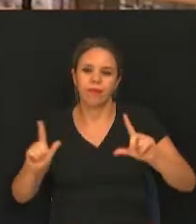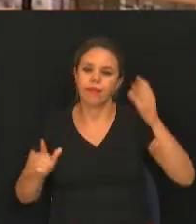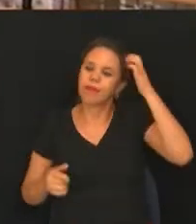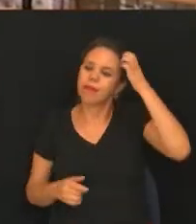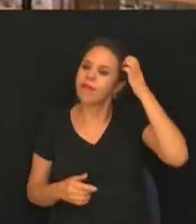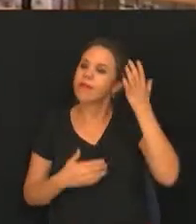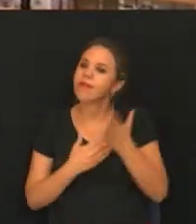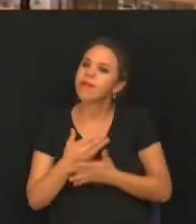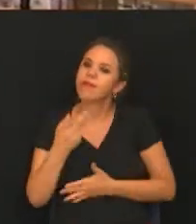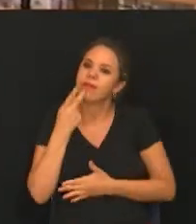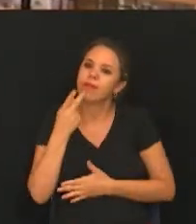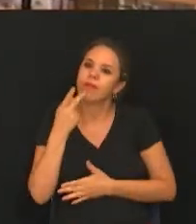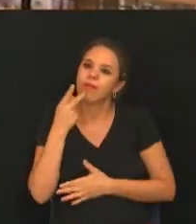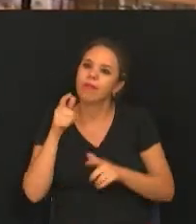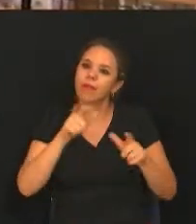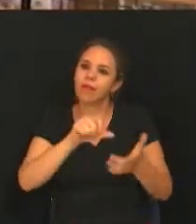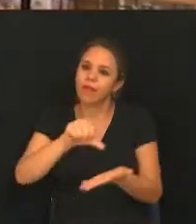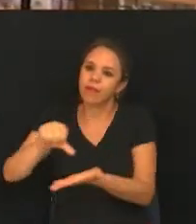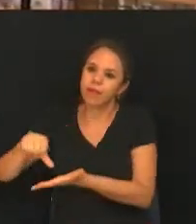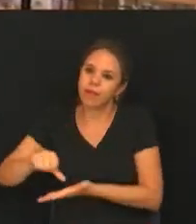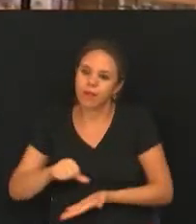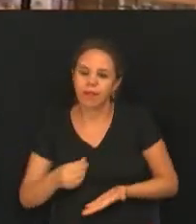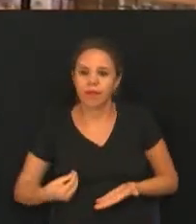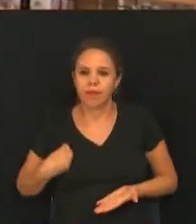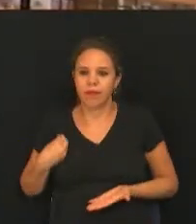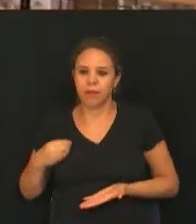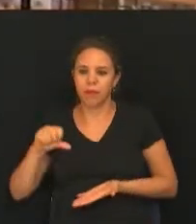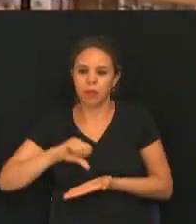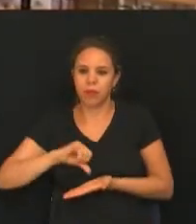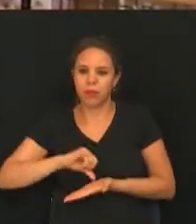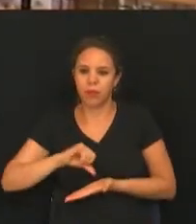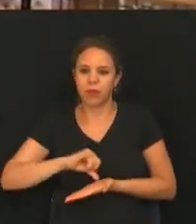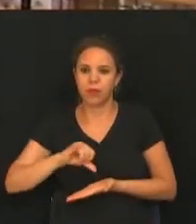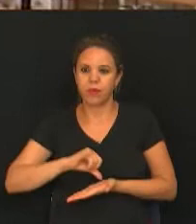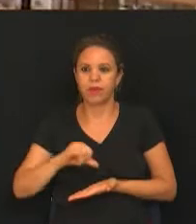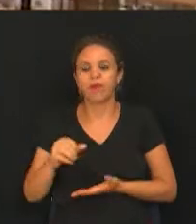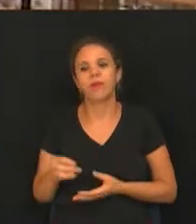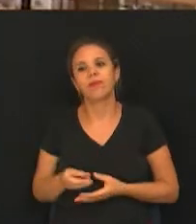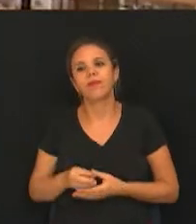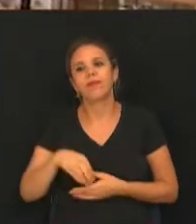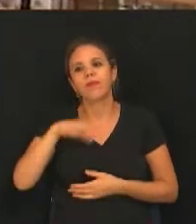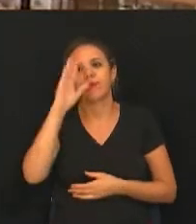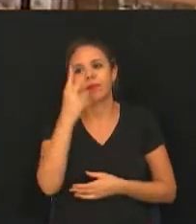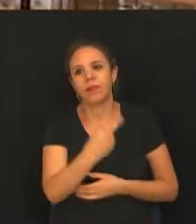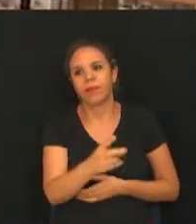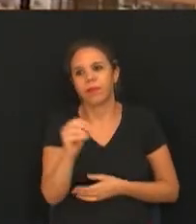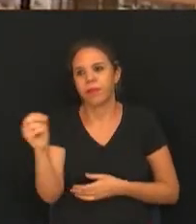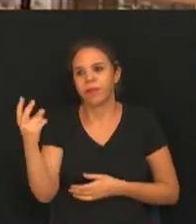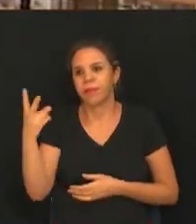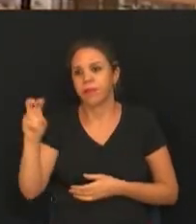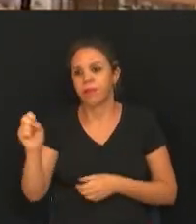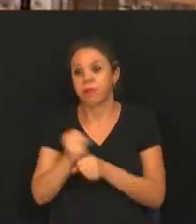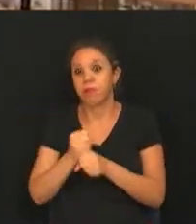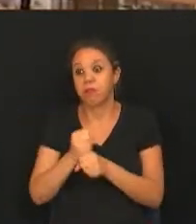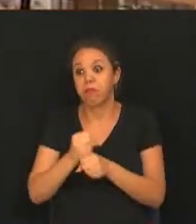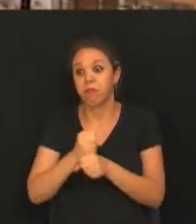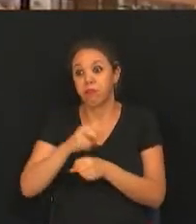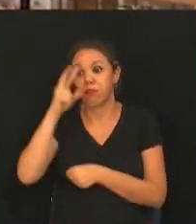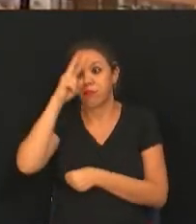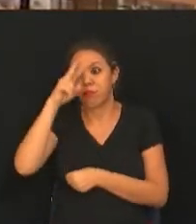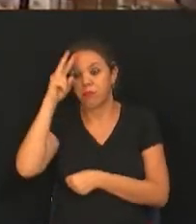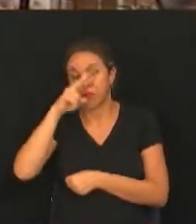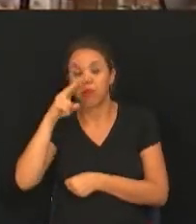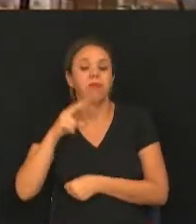falando sobre essa área, como você disse, em que nós estamos nesse momento. Uma área de mais de 250 anos de história